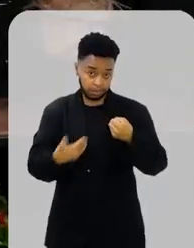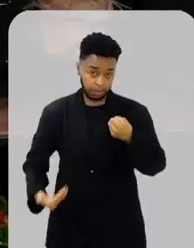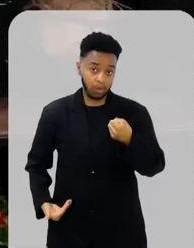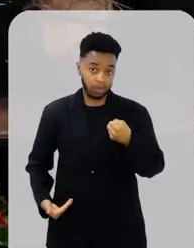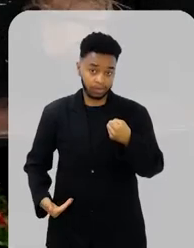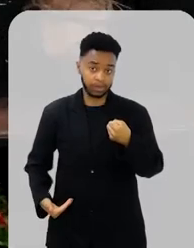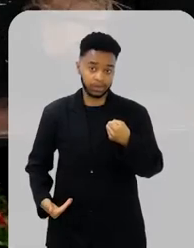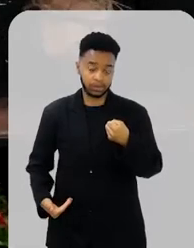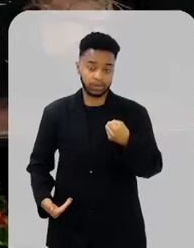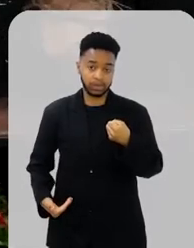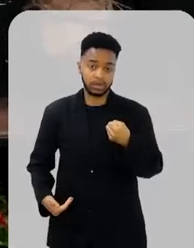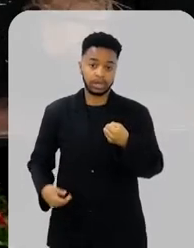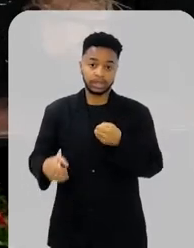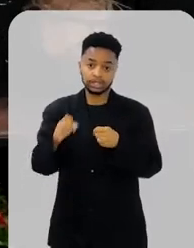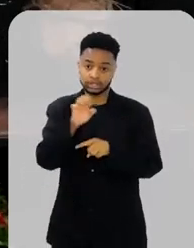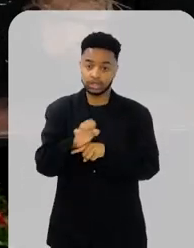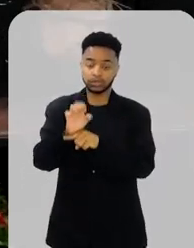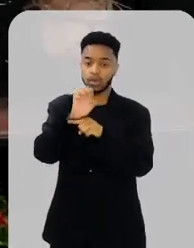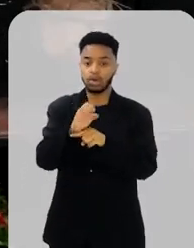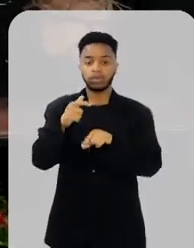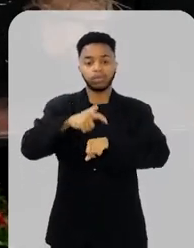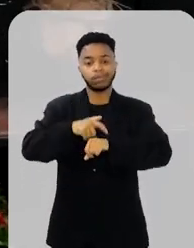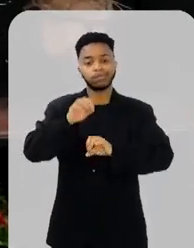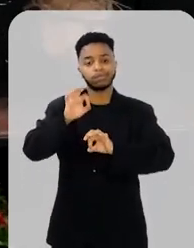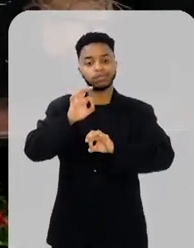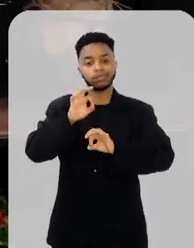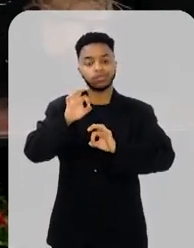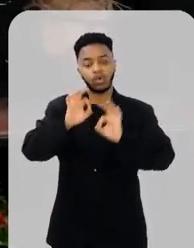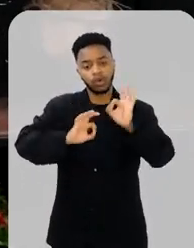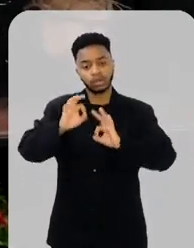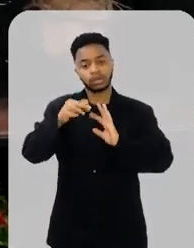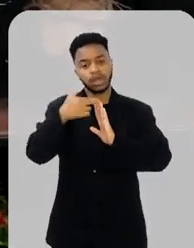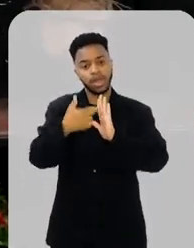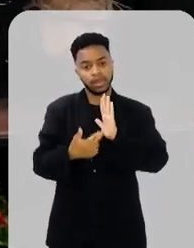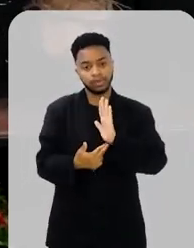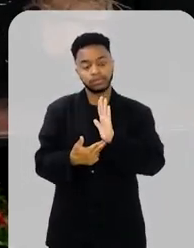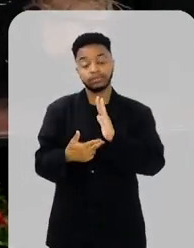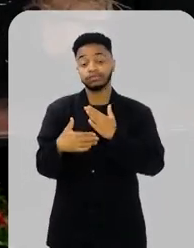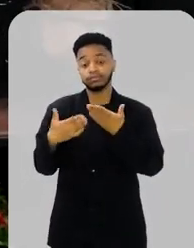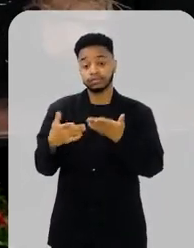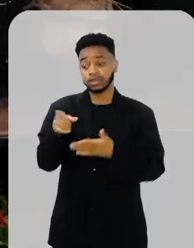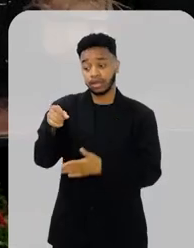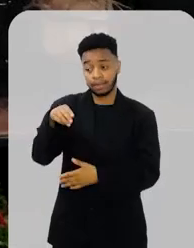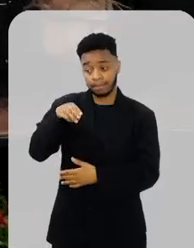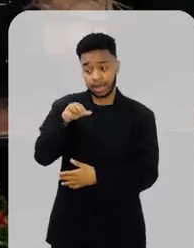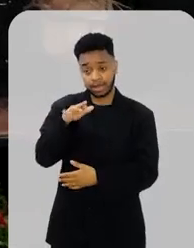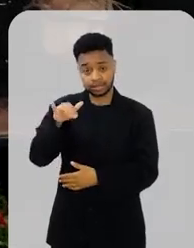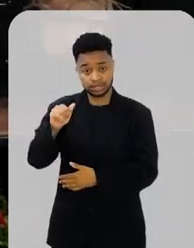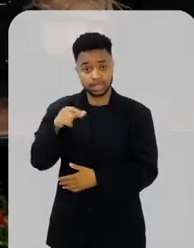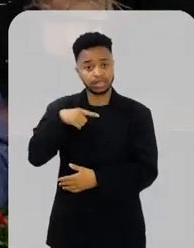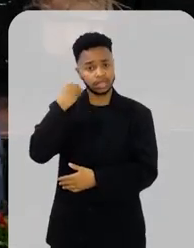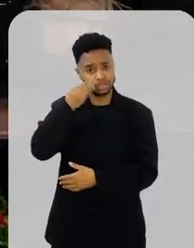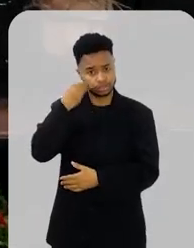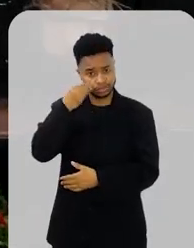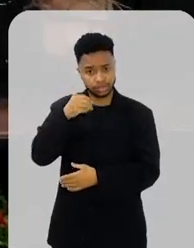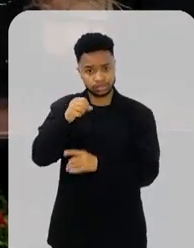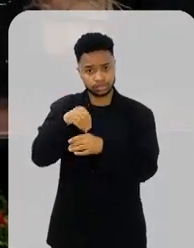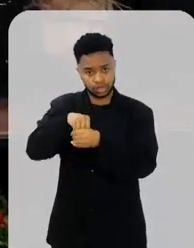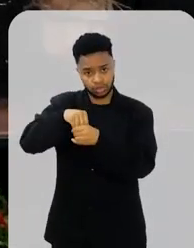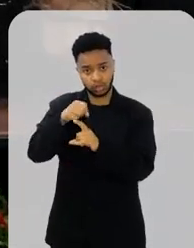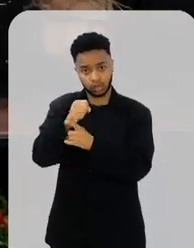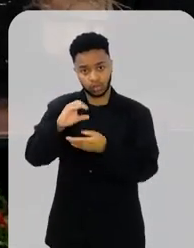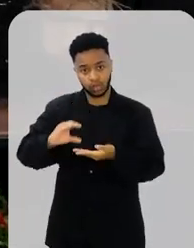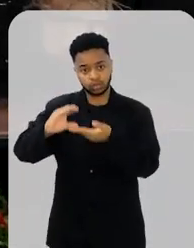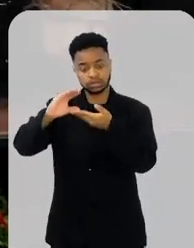poder público, do Estado, na regulação, regulamentação. E, Márcia, pela tua experiência no Conselho,